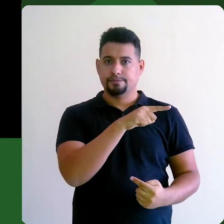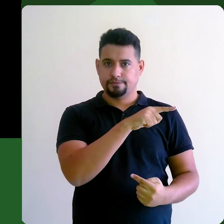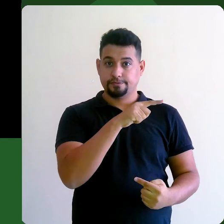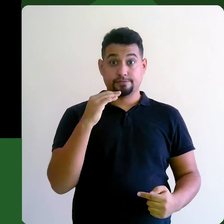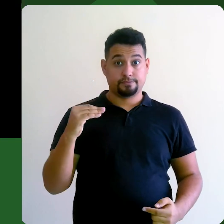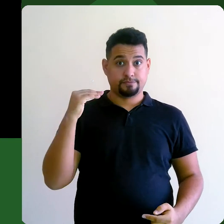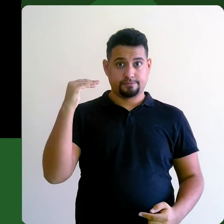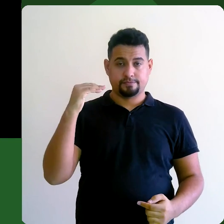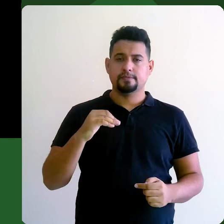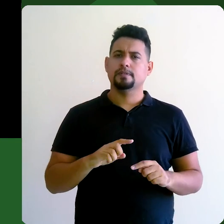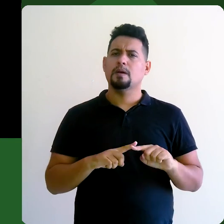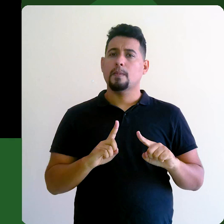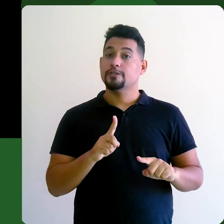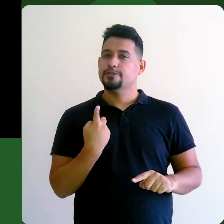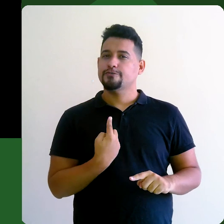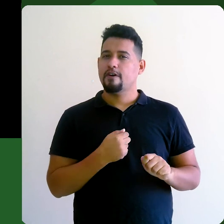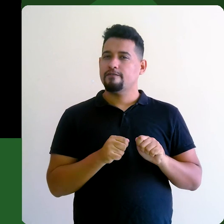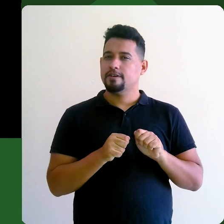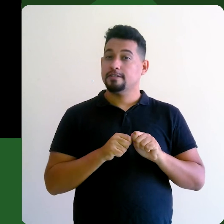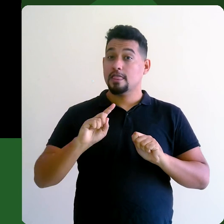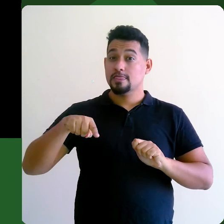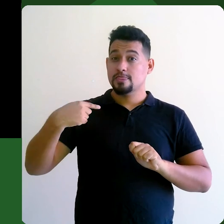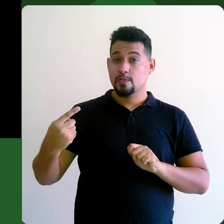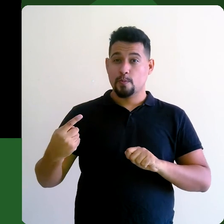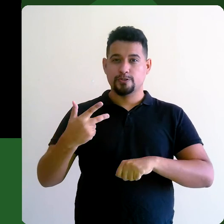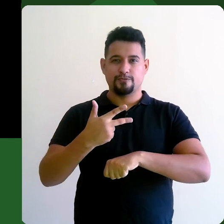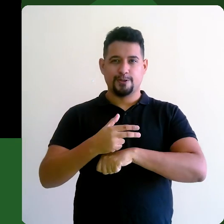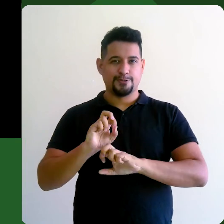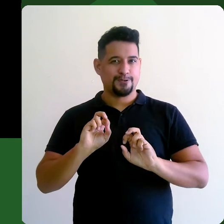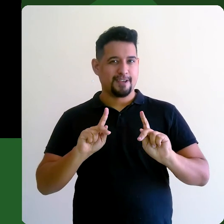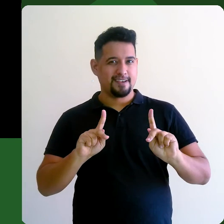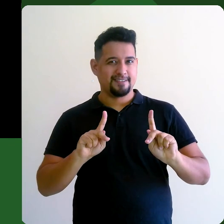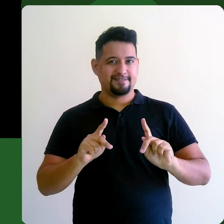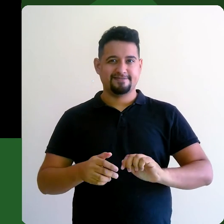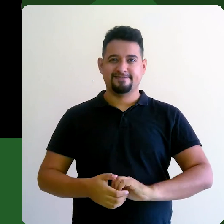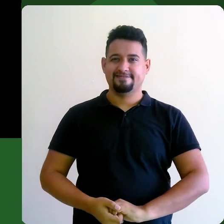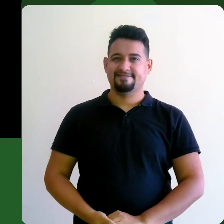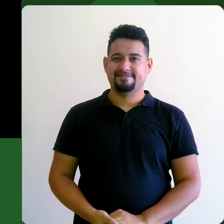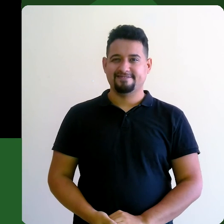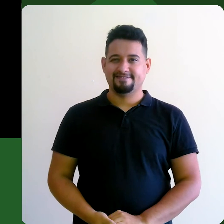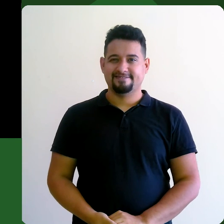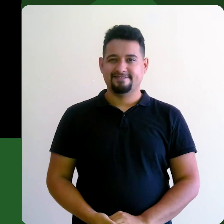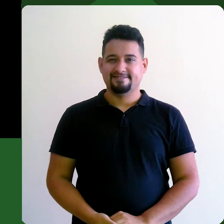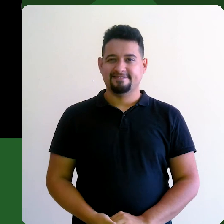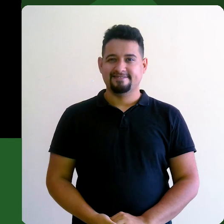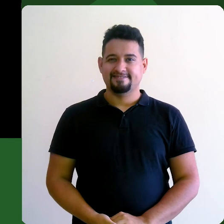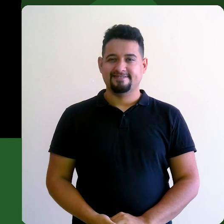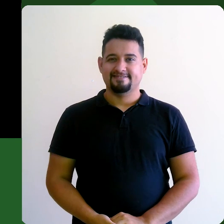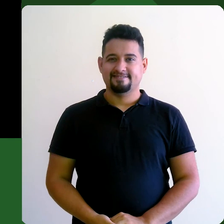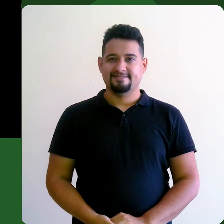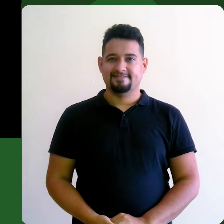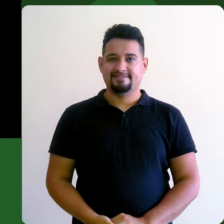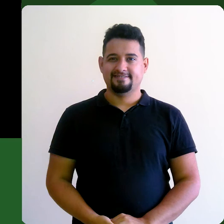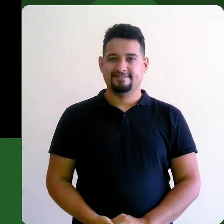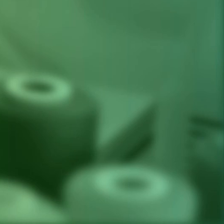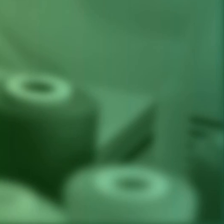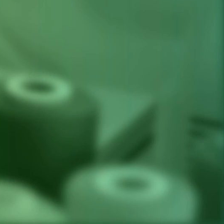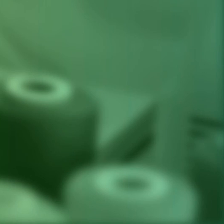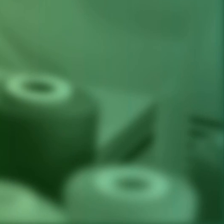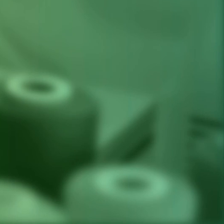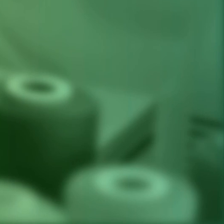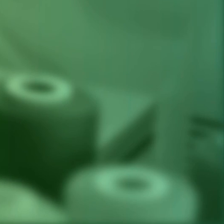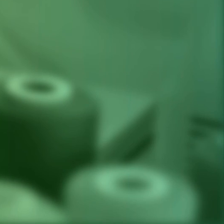da cabeça, que é essa aqui de cima, né? Mas isso nós vamos fazer, então, no próximo vídeo, ok?